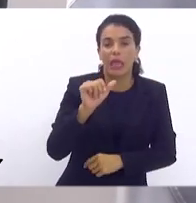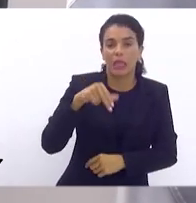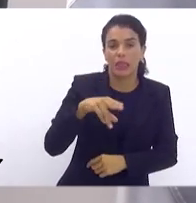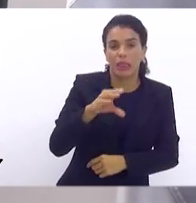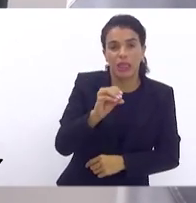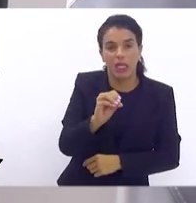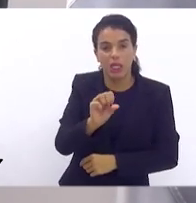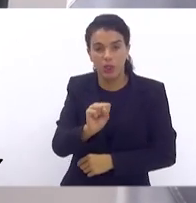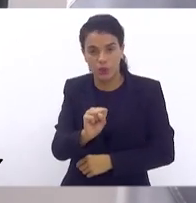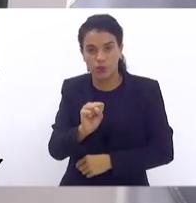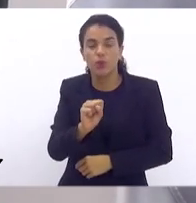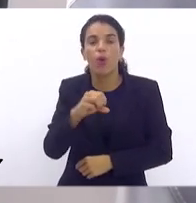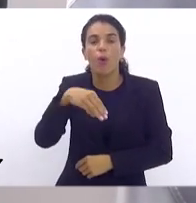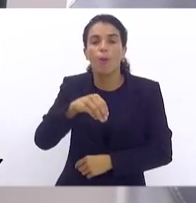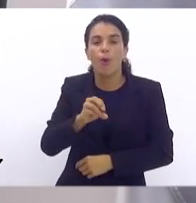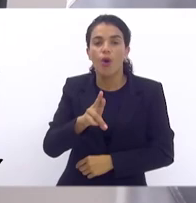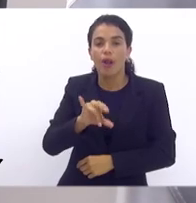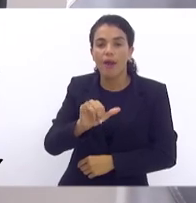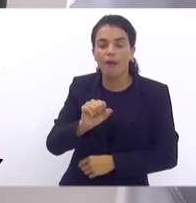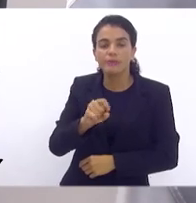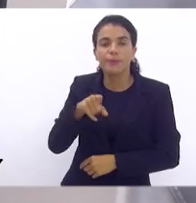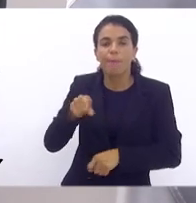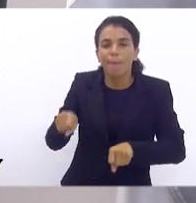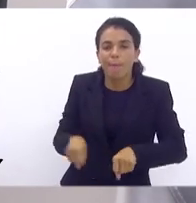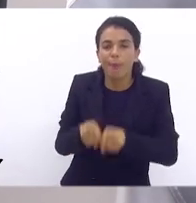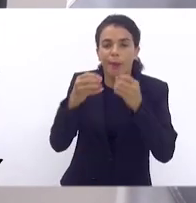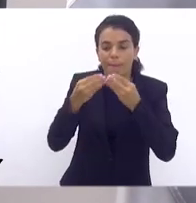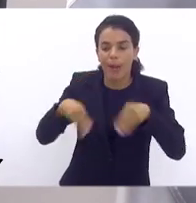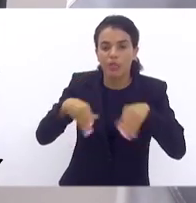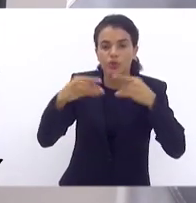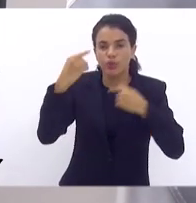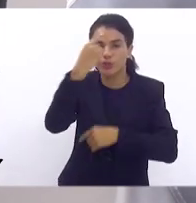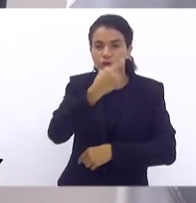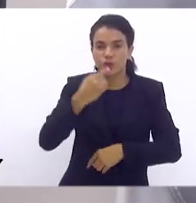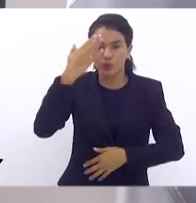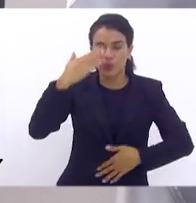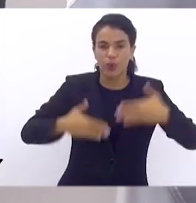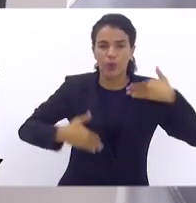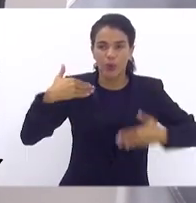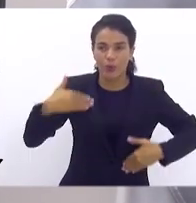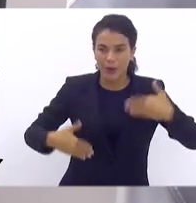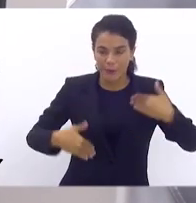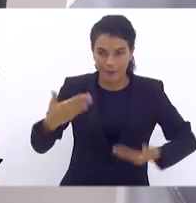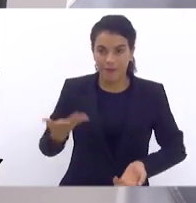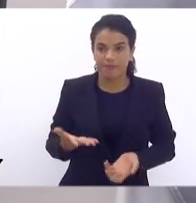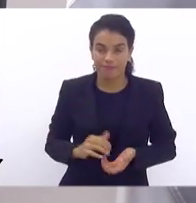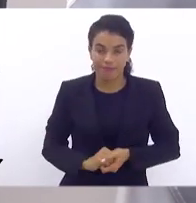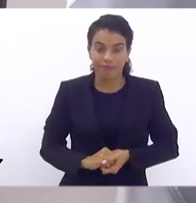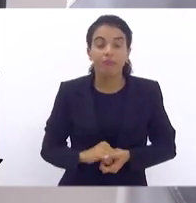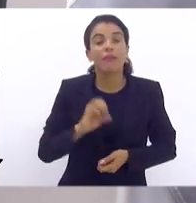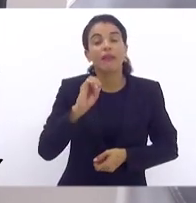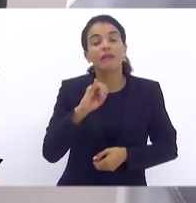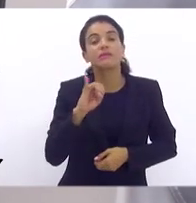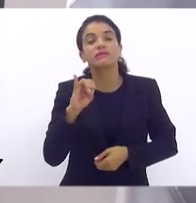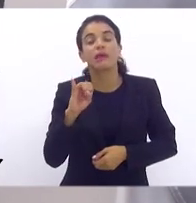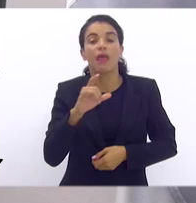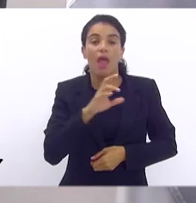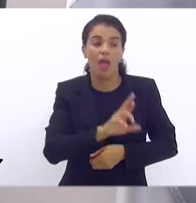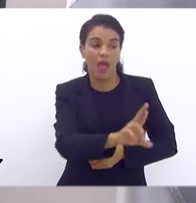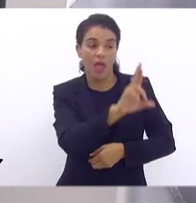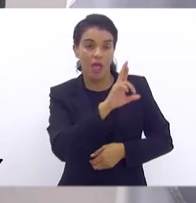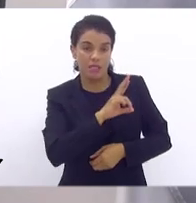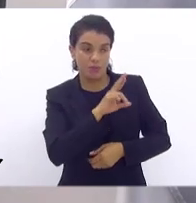achei super interessante né E se a gente pode por exemplo ter uma informação um pouco maior se a resposta